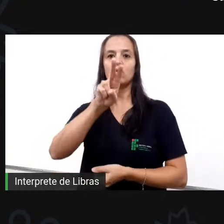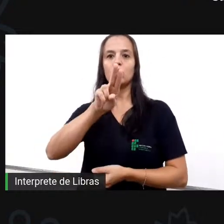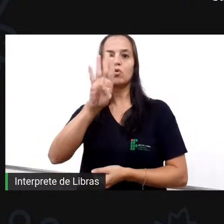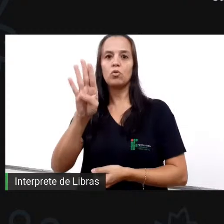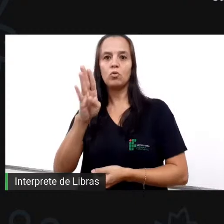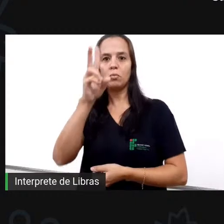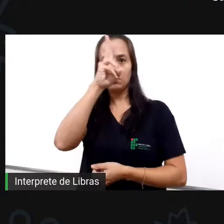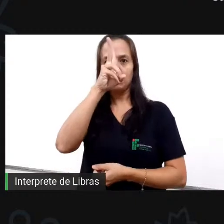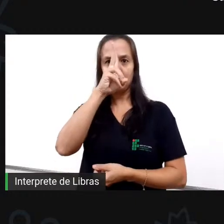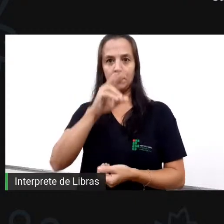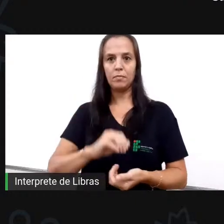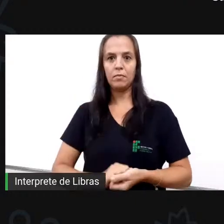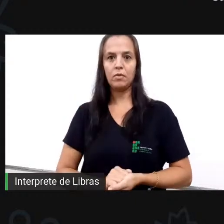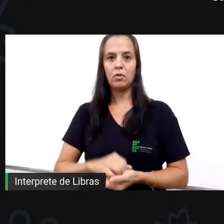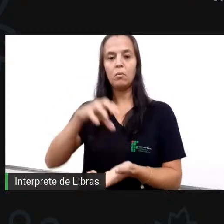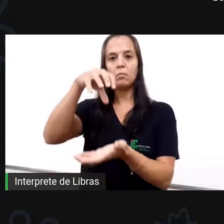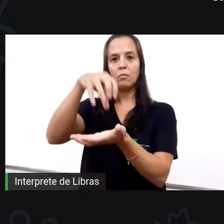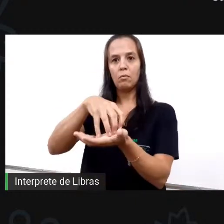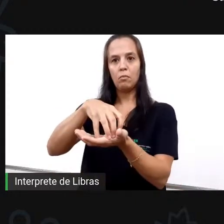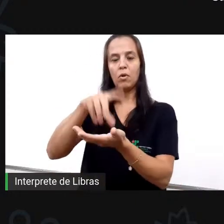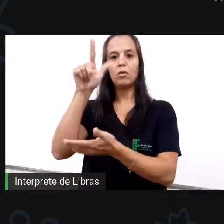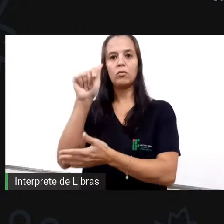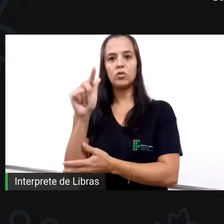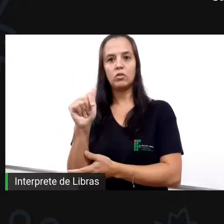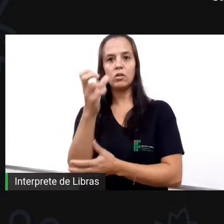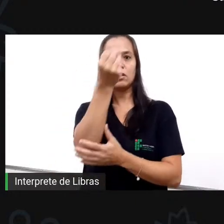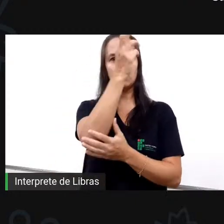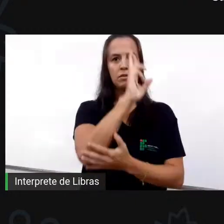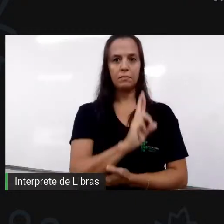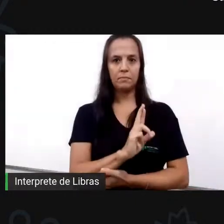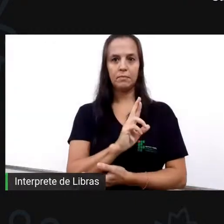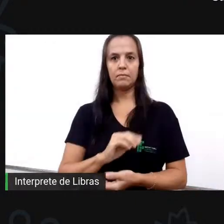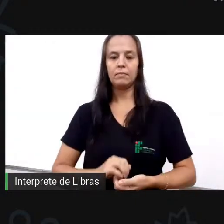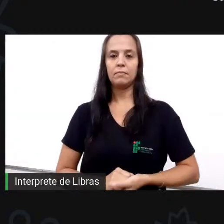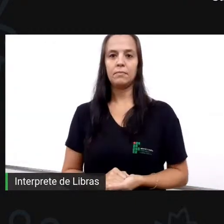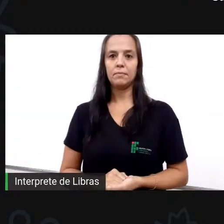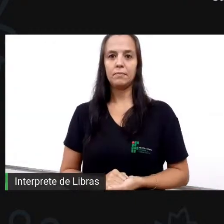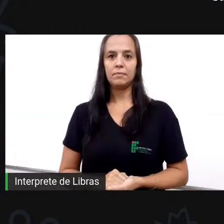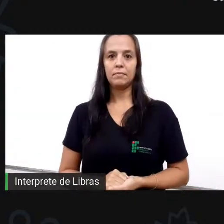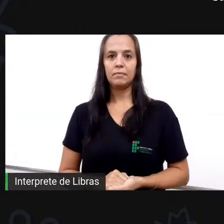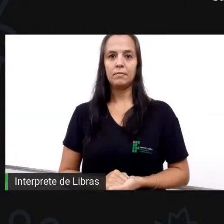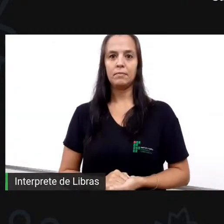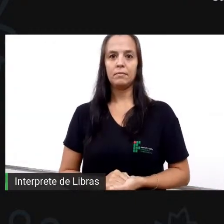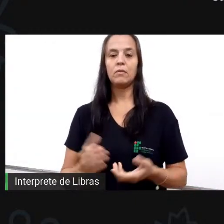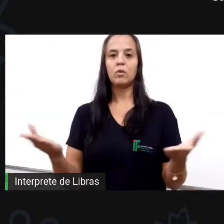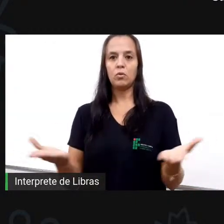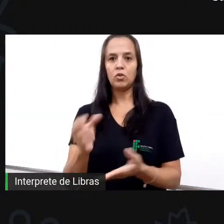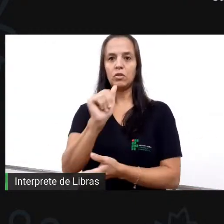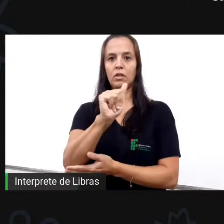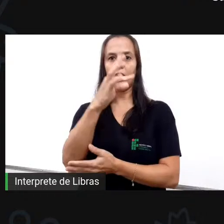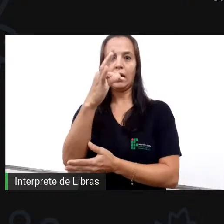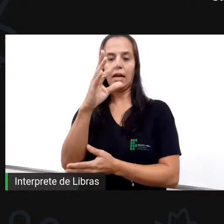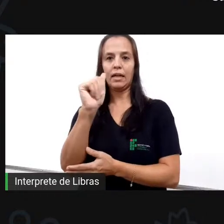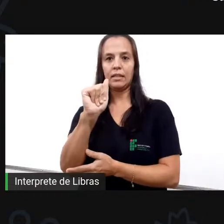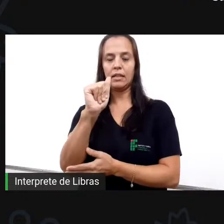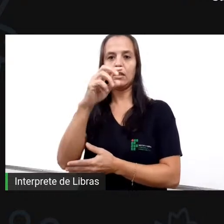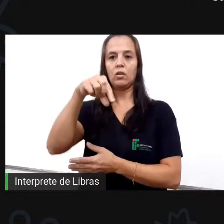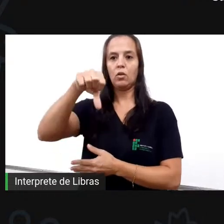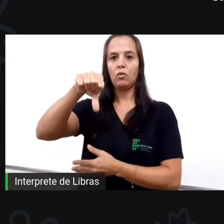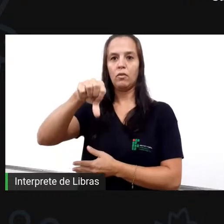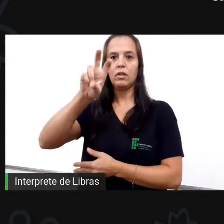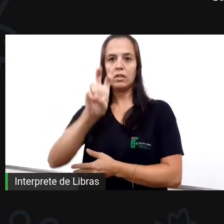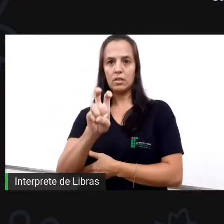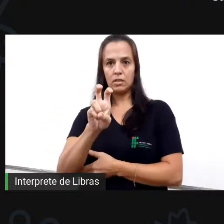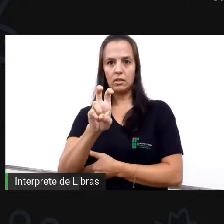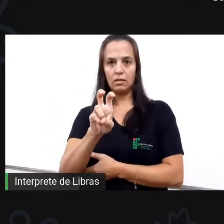médio, dos polos Giruá e Santa Rosa. Mediante ata número 95, lavrada